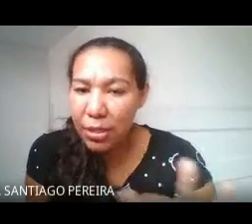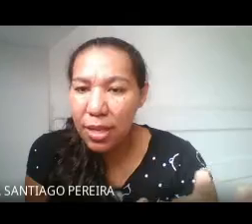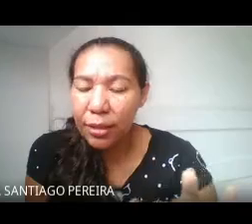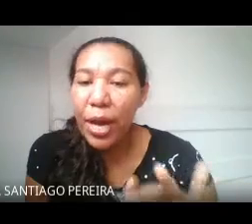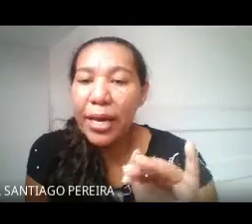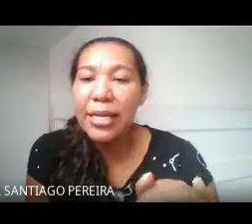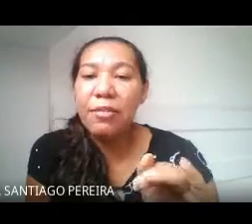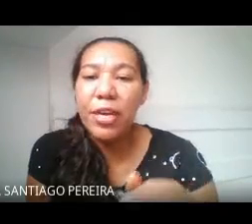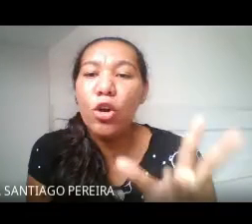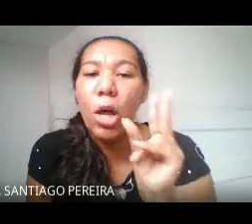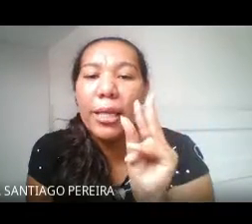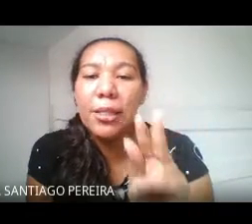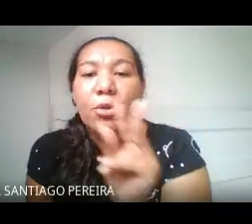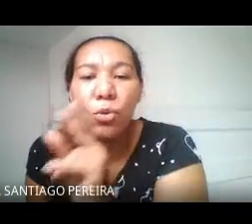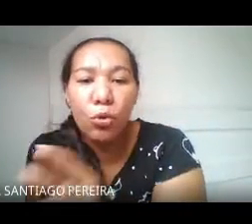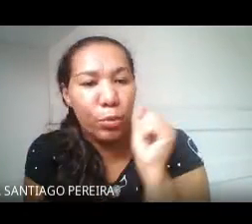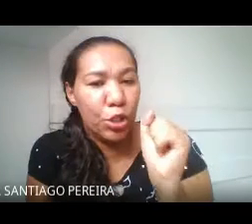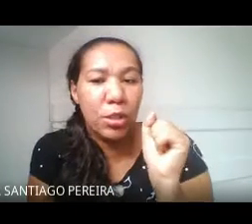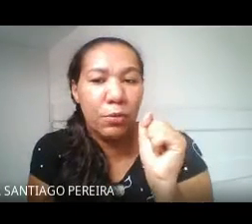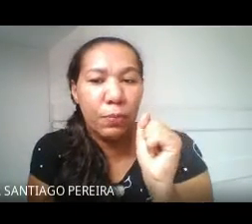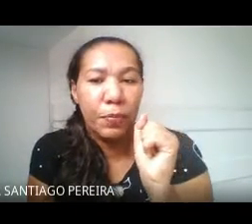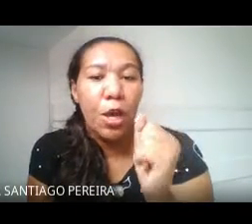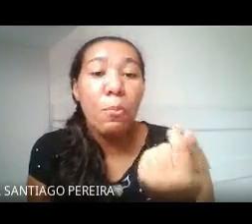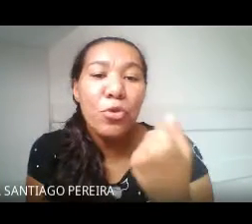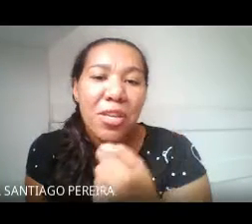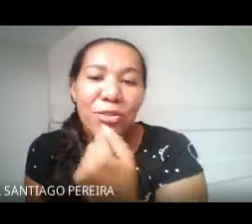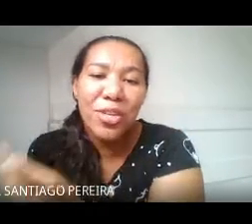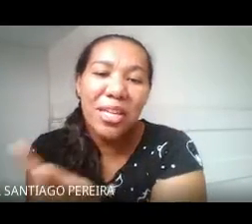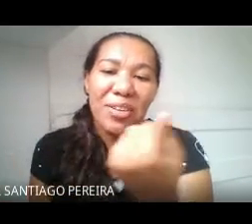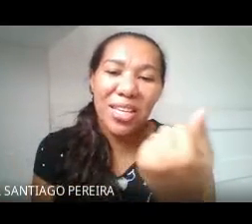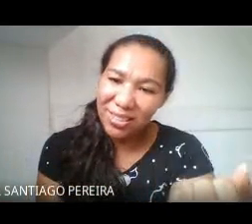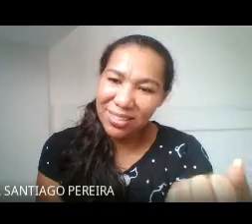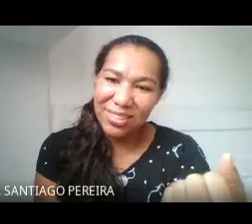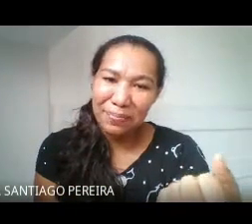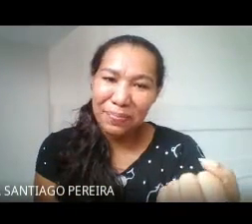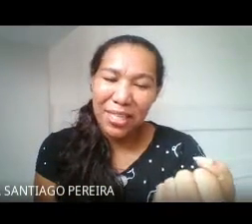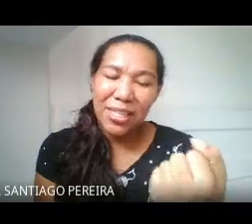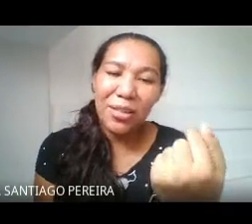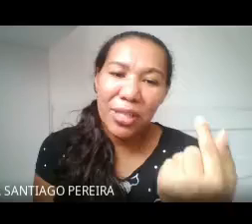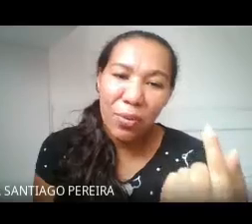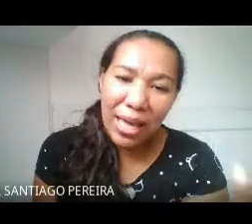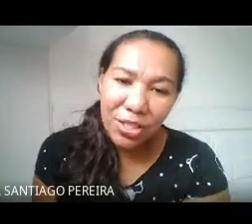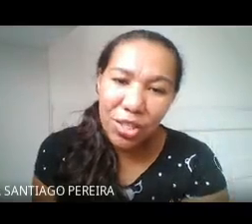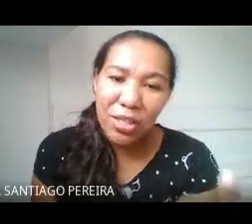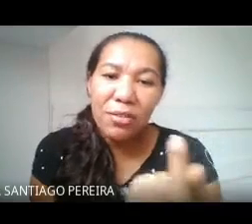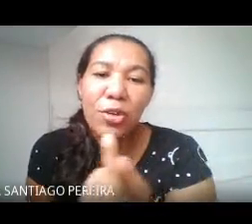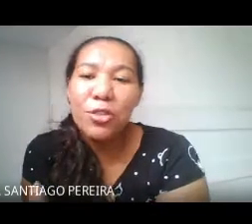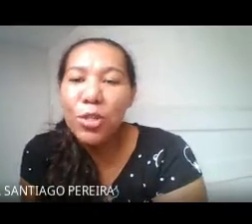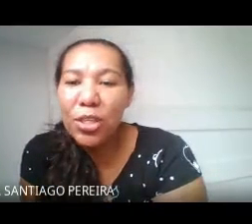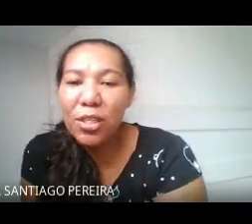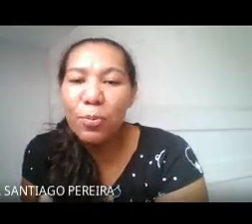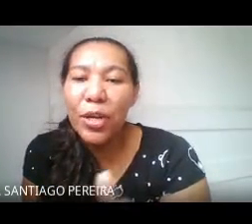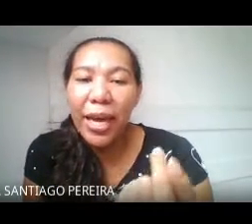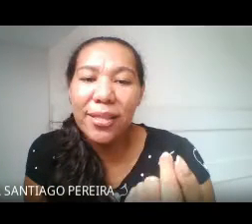mais utilizado, é aquele que vem coladinho com o substantivo. Por isso que ele vem antes. Então eu tenho adjetivo